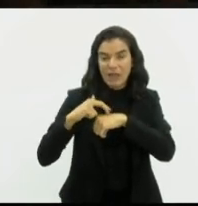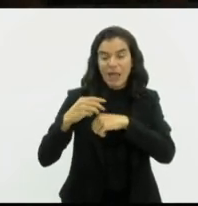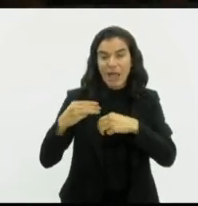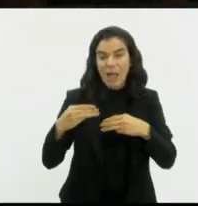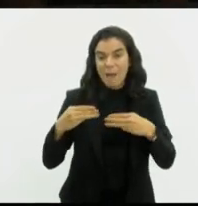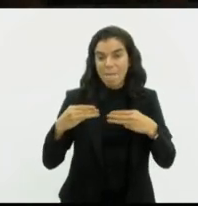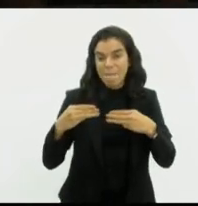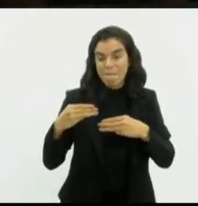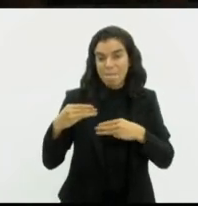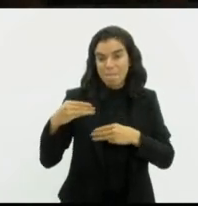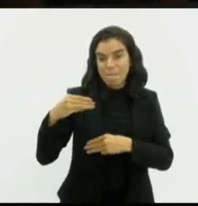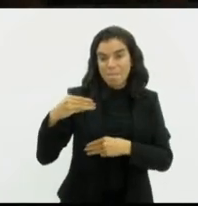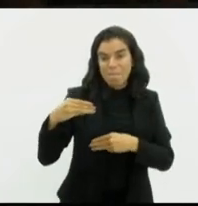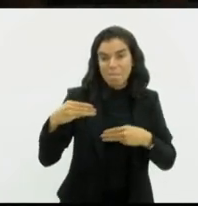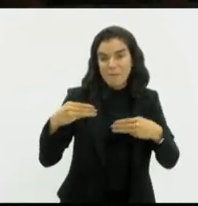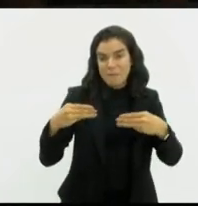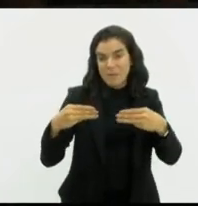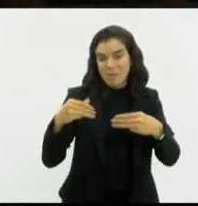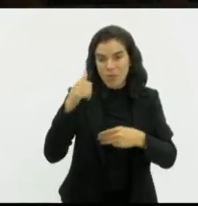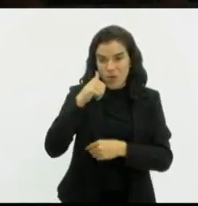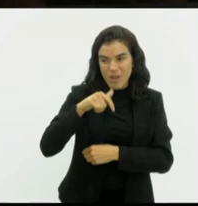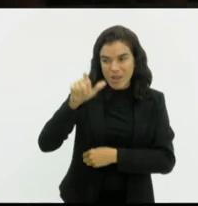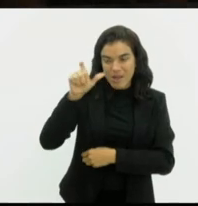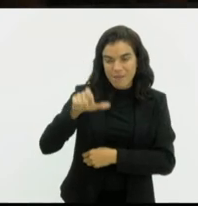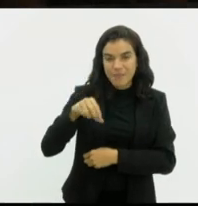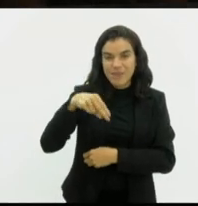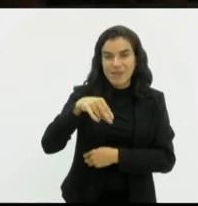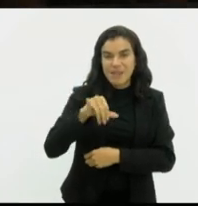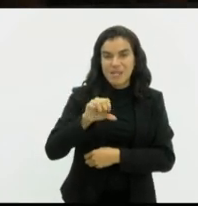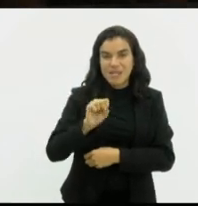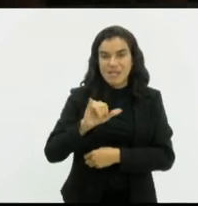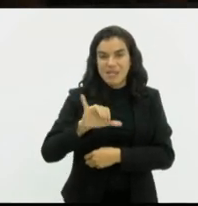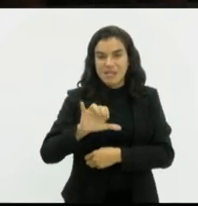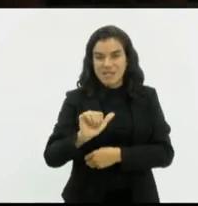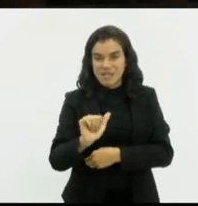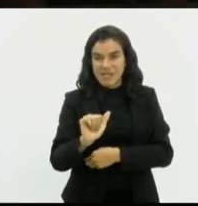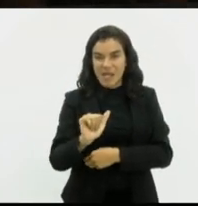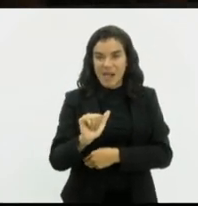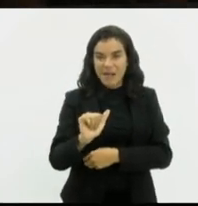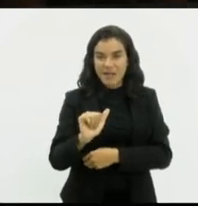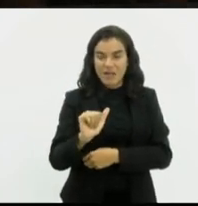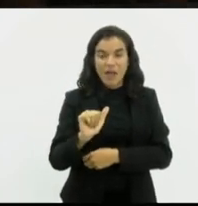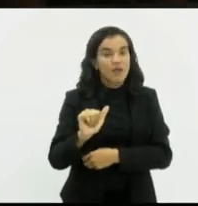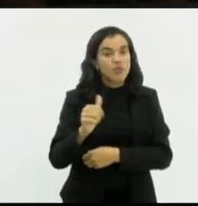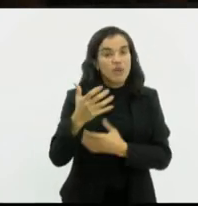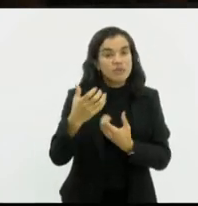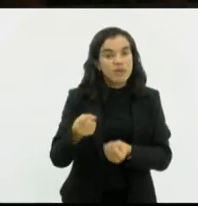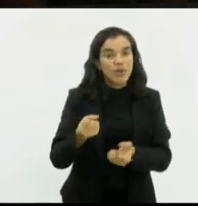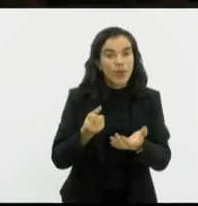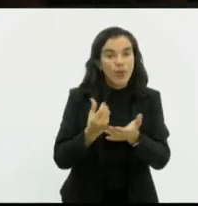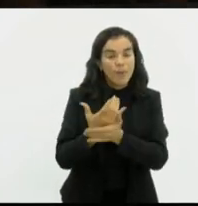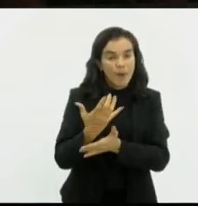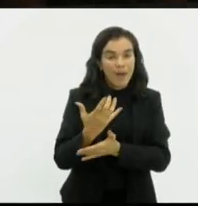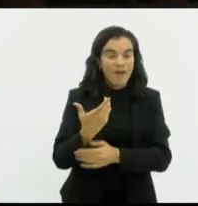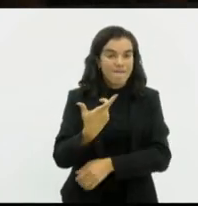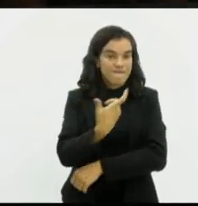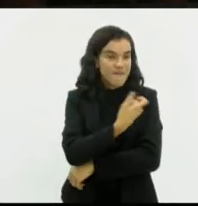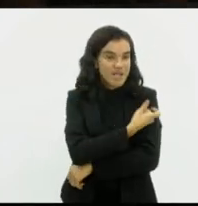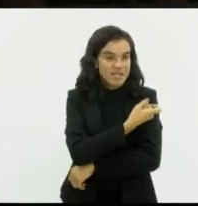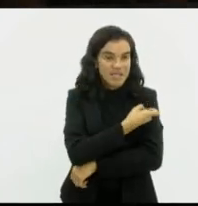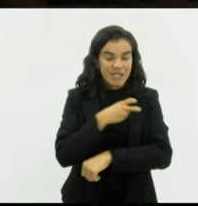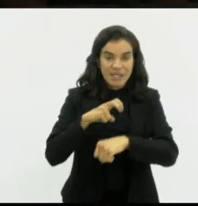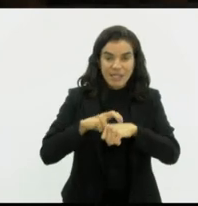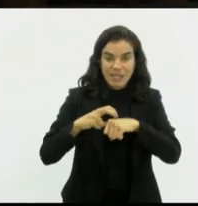Nísia Trindade, se recusou a comprar a vacina o ano passado contra a dengue, a